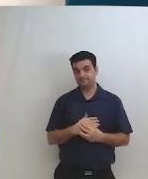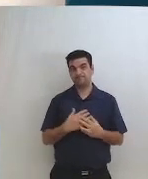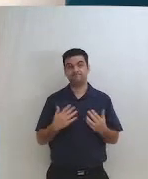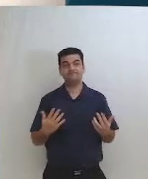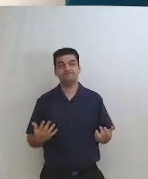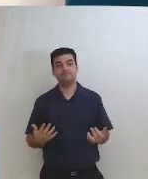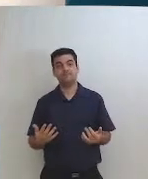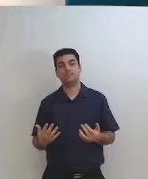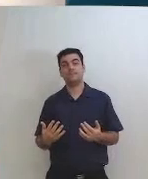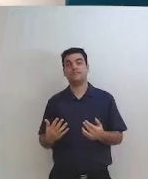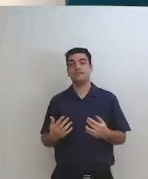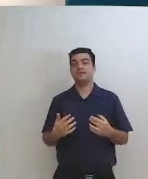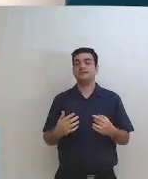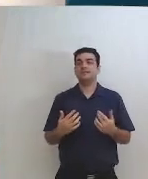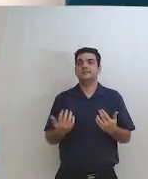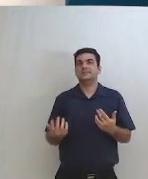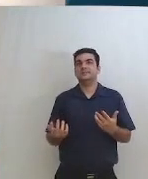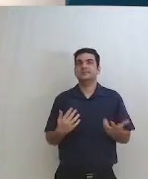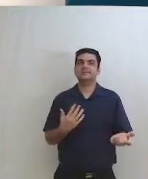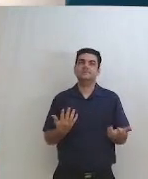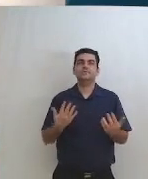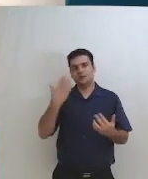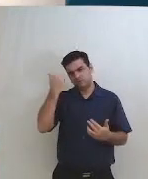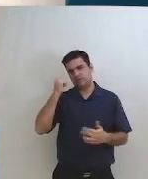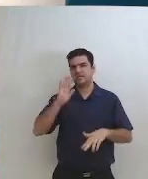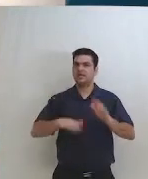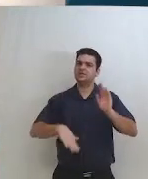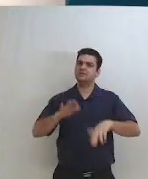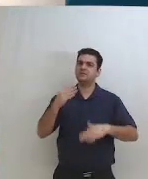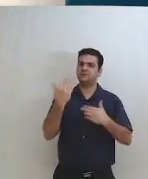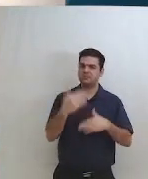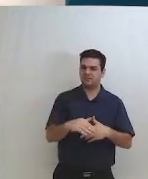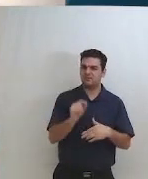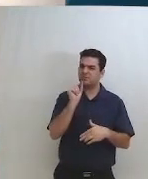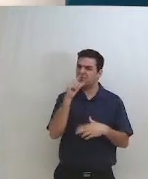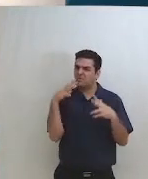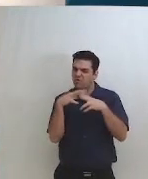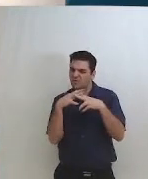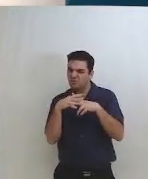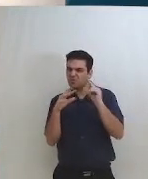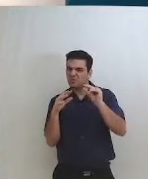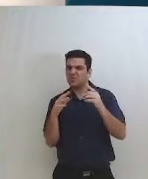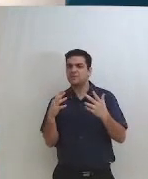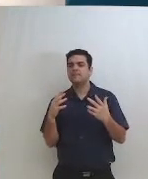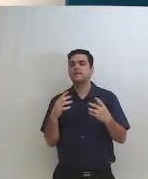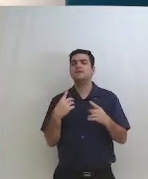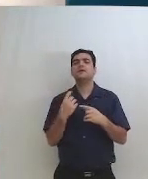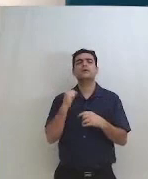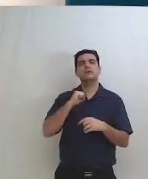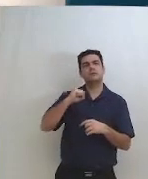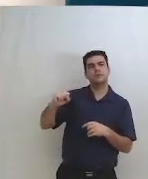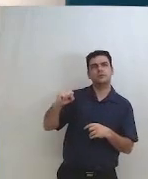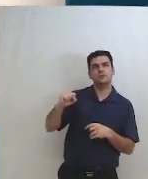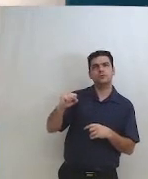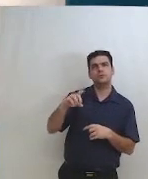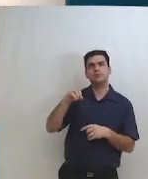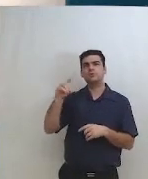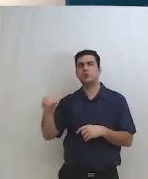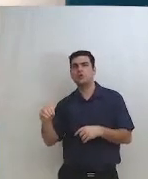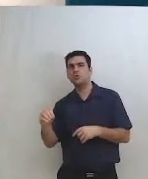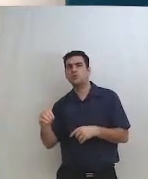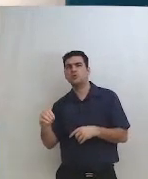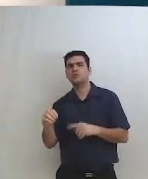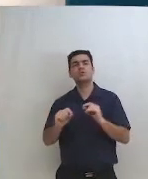se confunde com matéria de prova, que sabemos que, na questão do homicídio doloso, do tribunal do júri, passa por